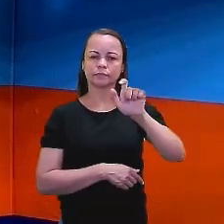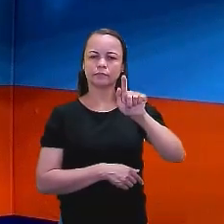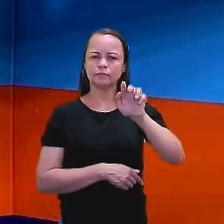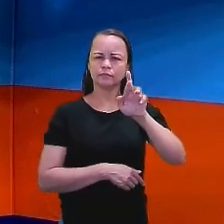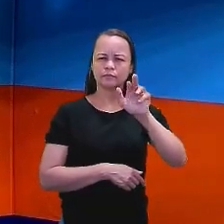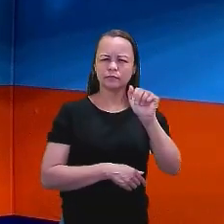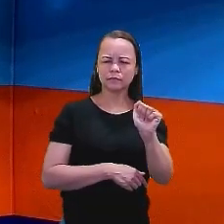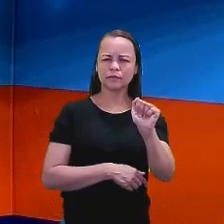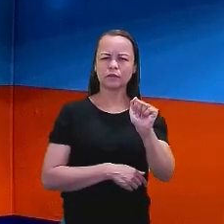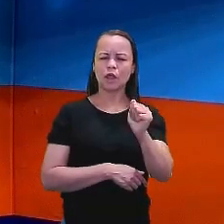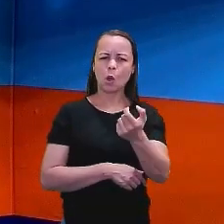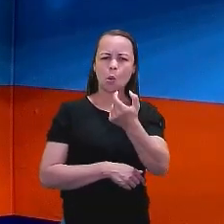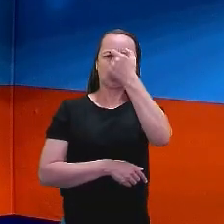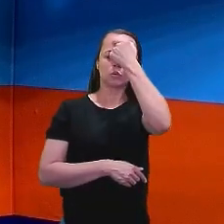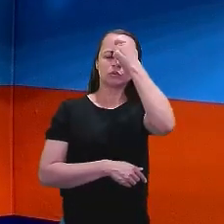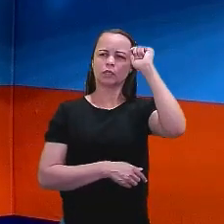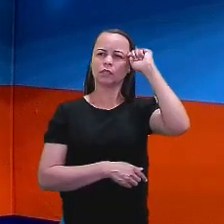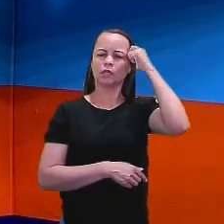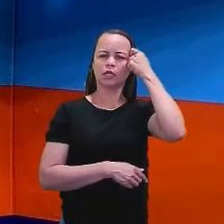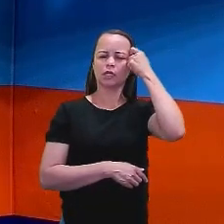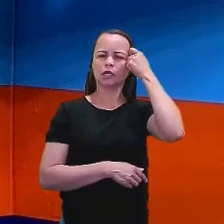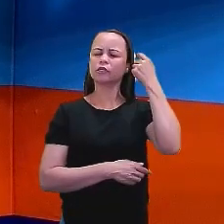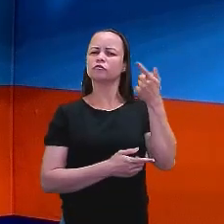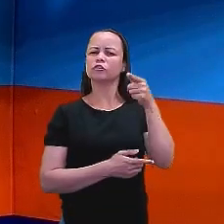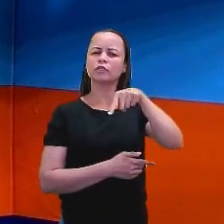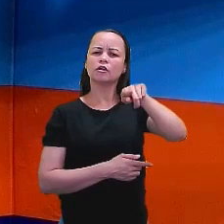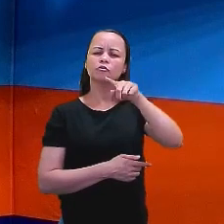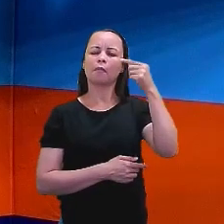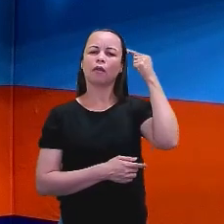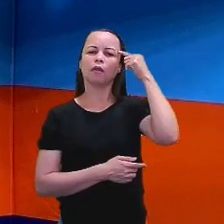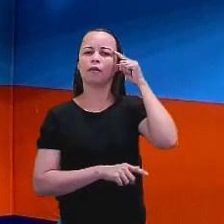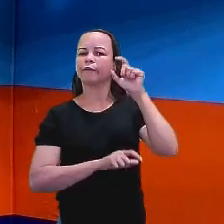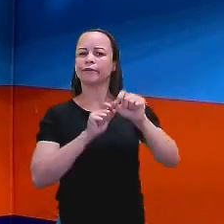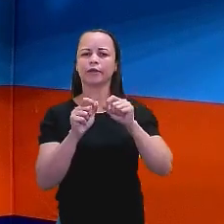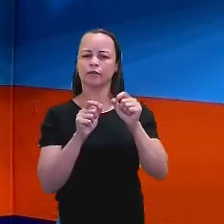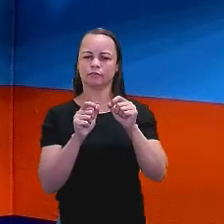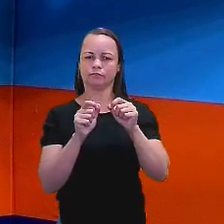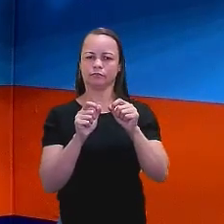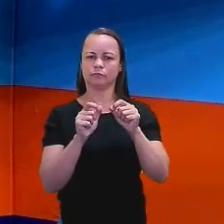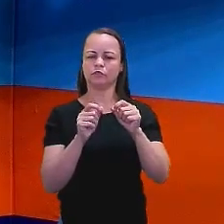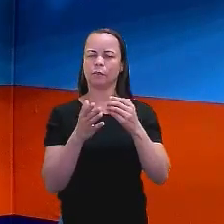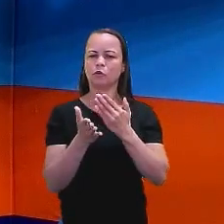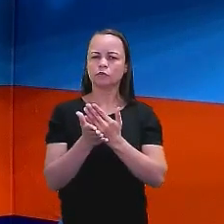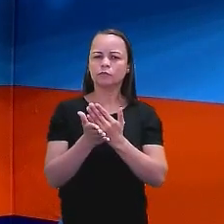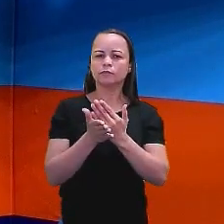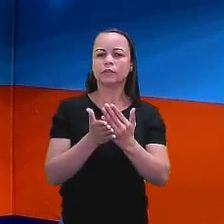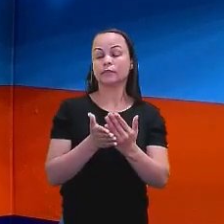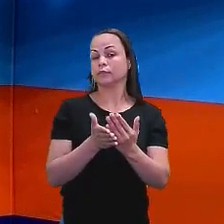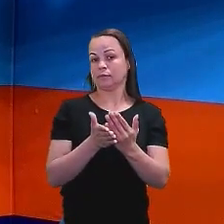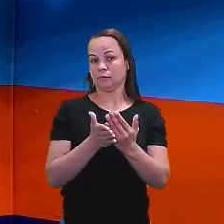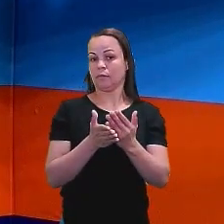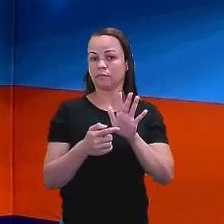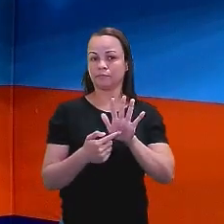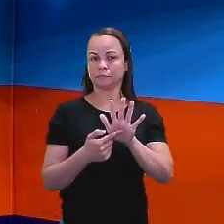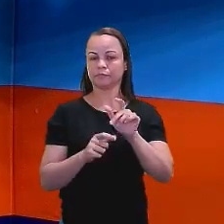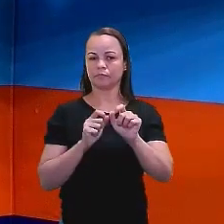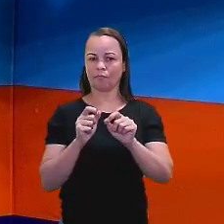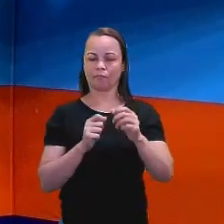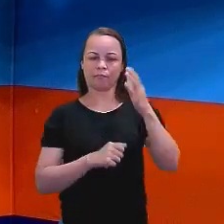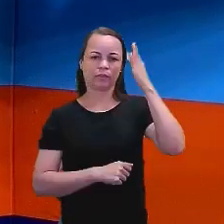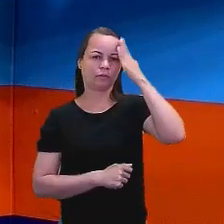vocês? Já posso iniciar pontuando que